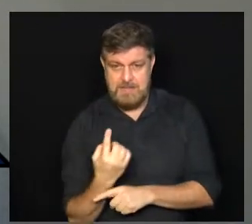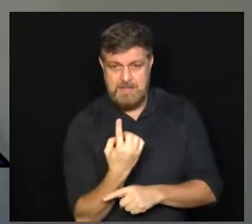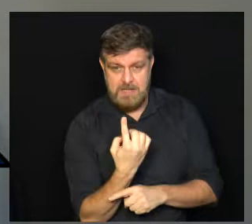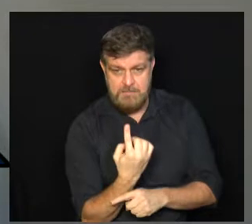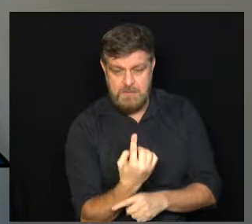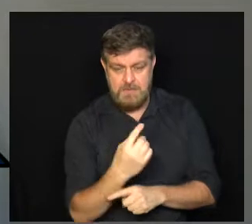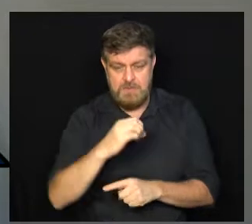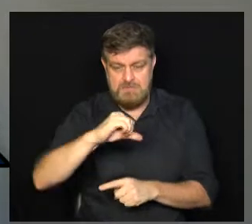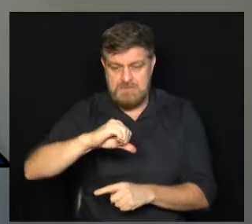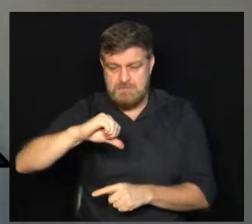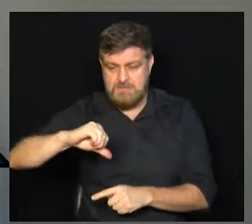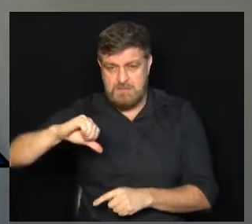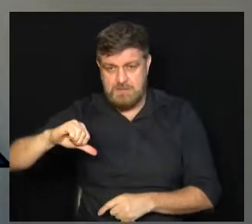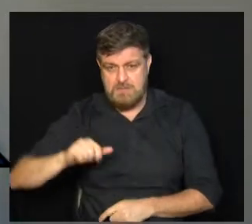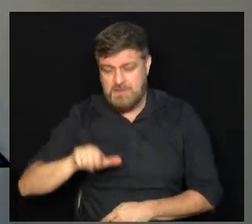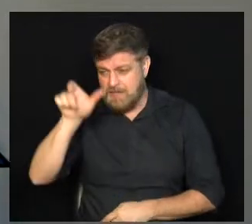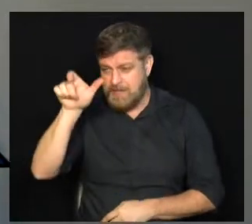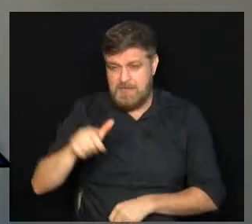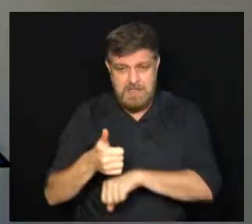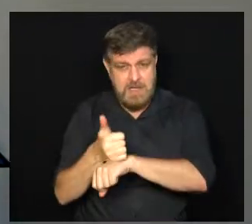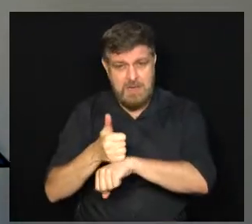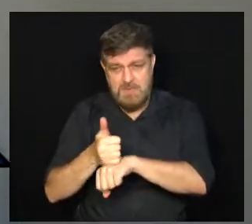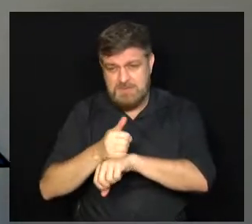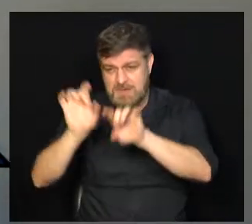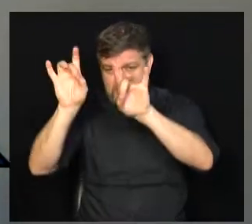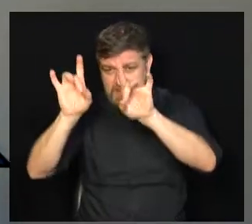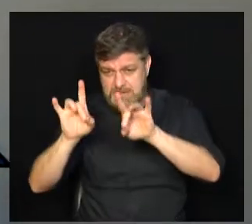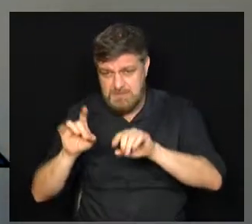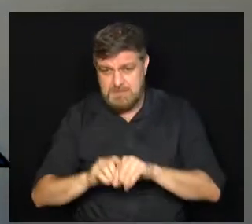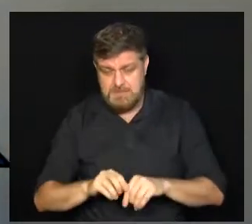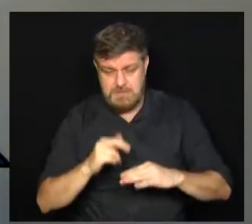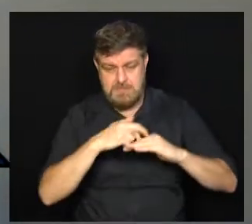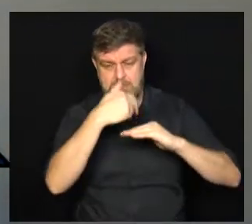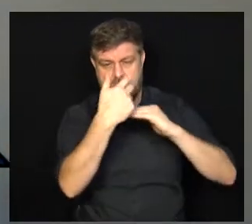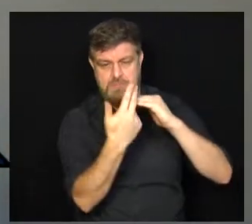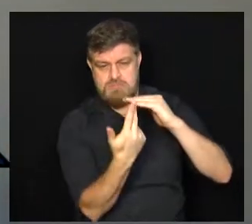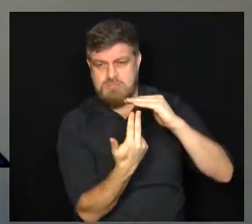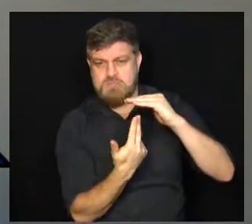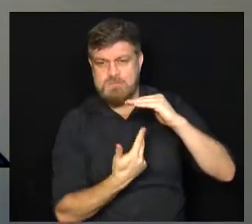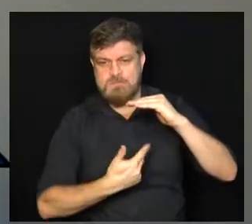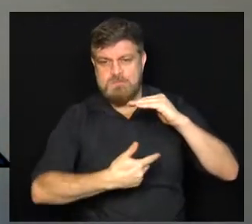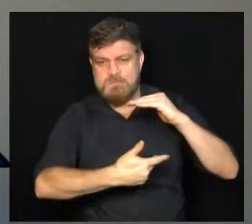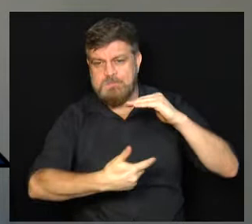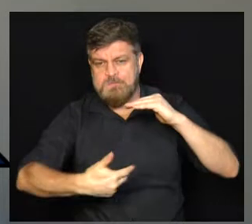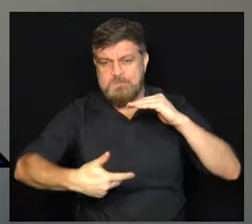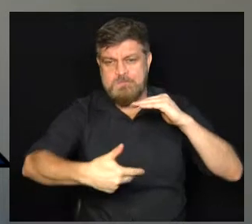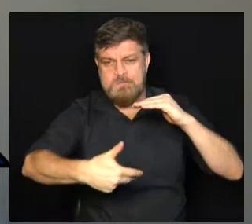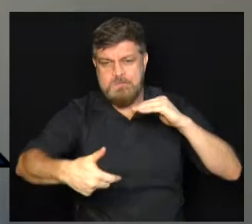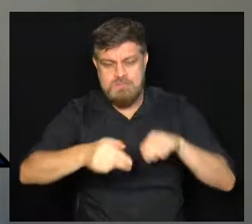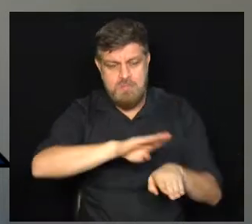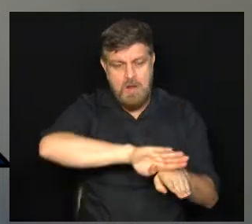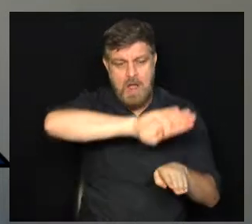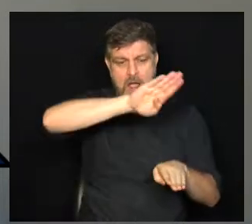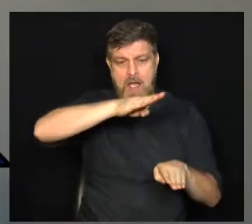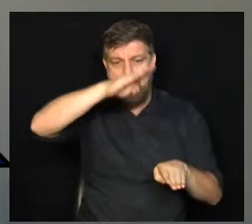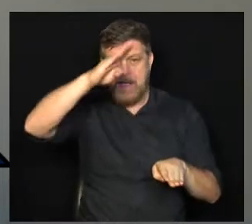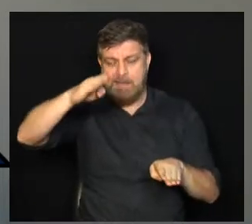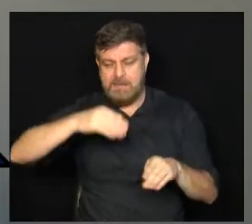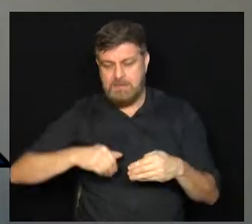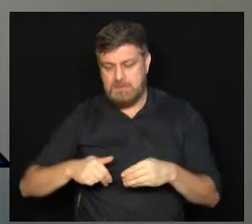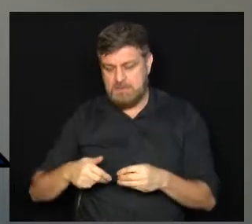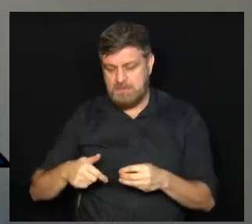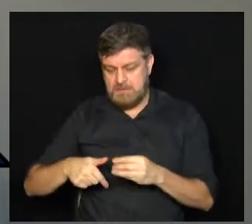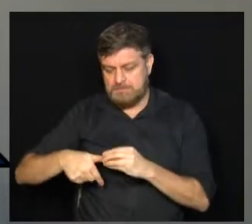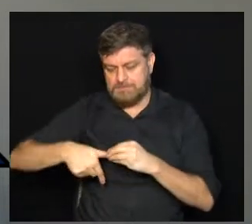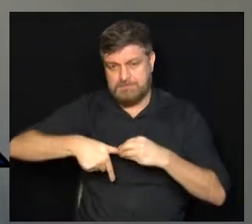1999. É especialista em sobrevivência, mergulhador autônomo, guia de montanha e escalador militar.